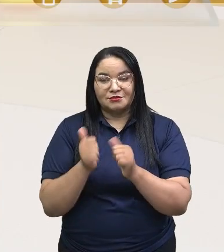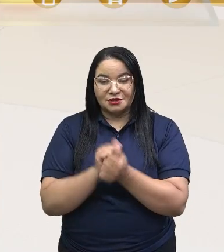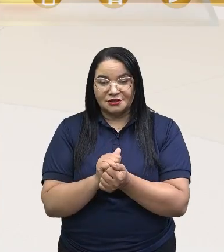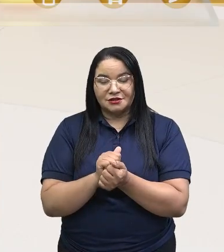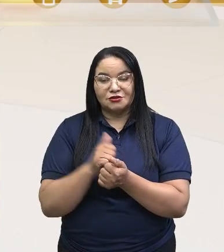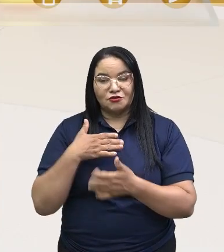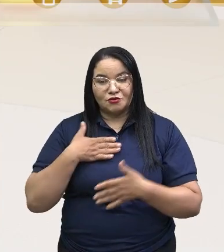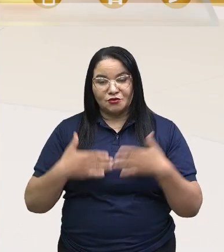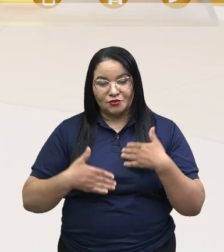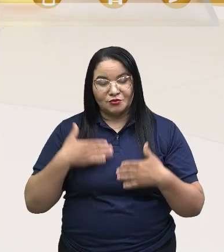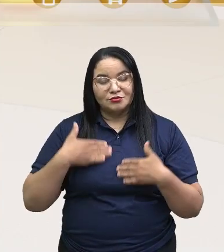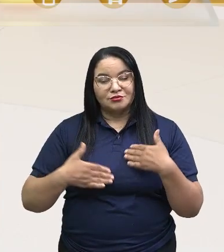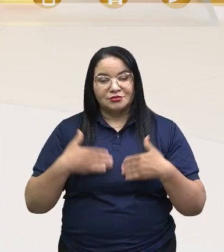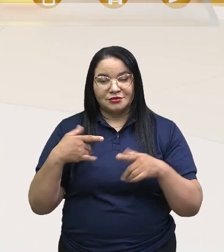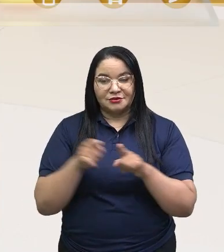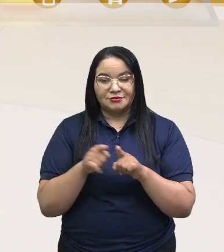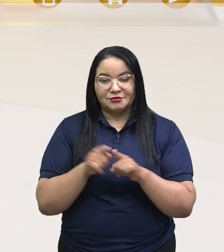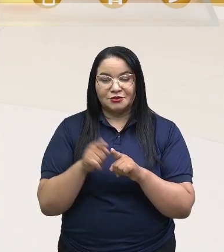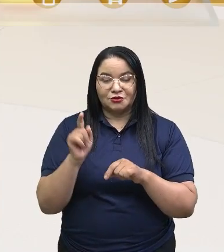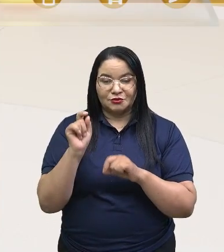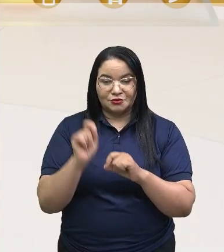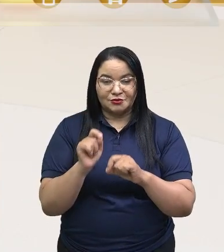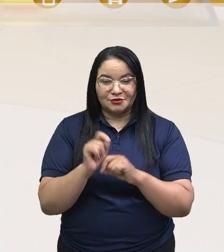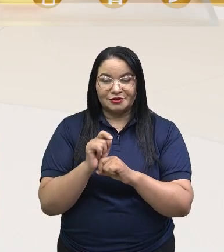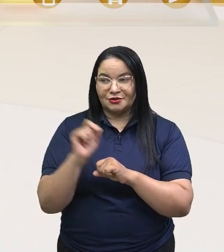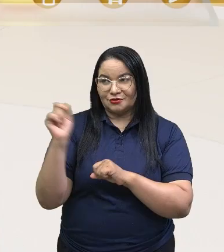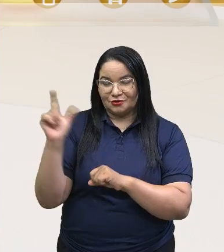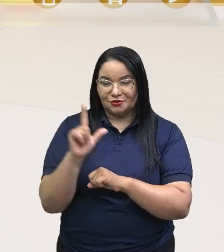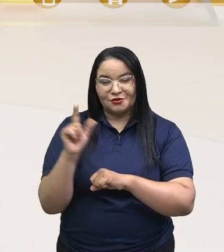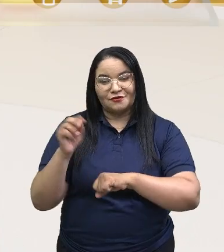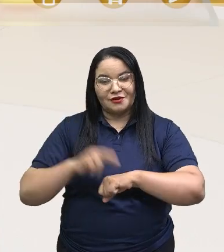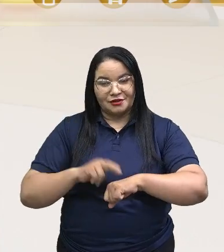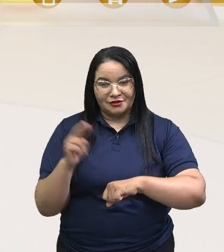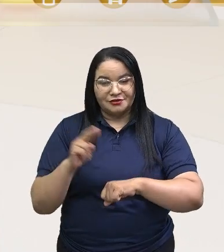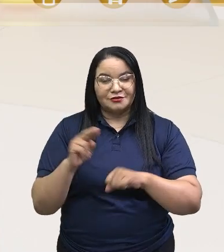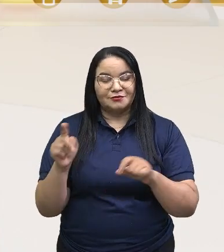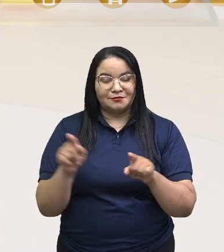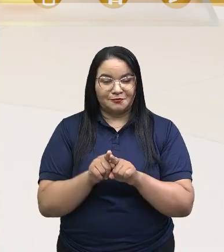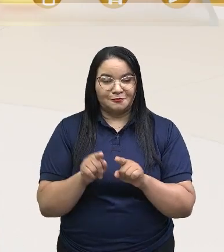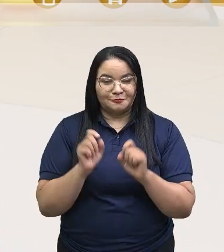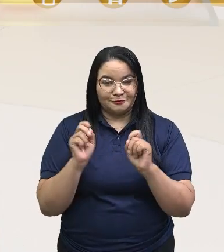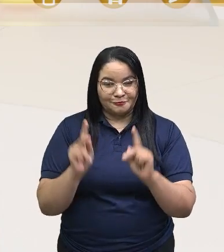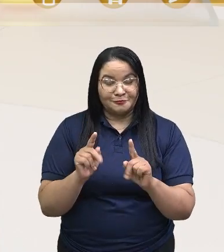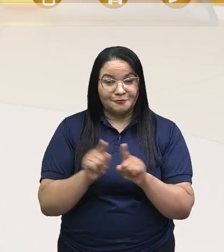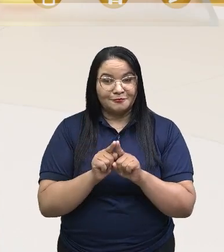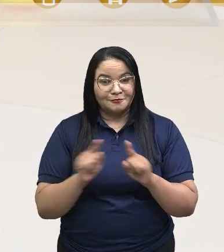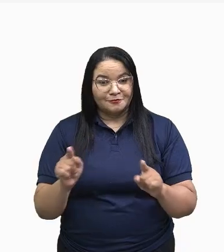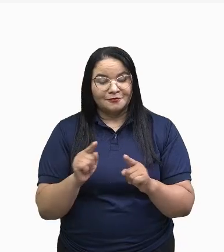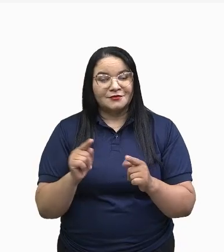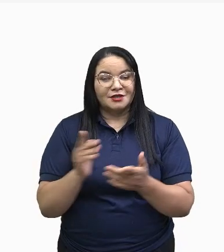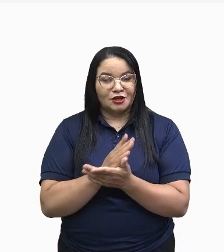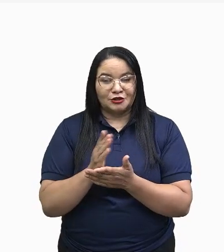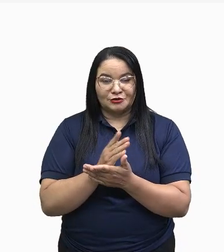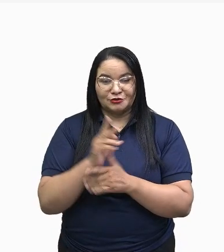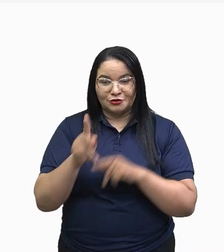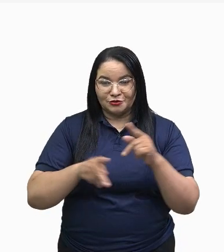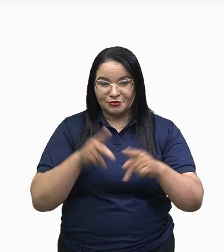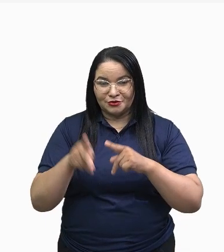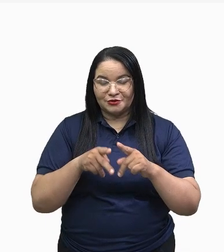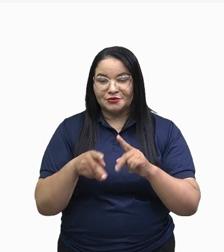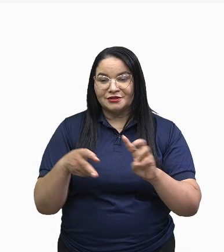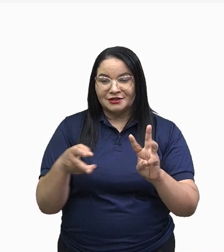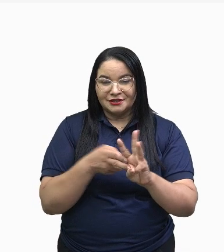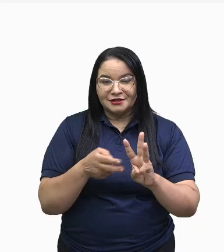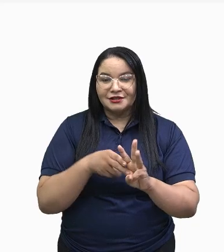à presença do nosso maravilhoso sol naquela região, né? Só que aí os povos indígenas, por exemplo, eles